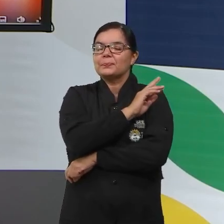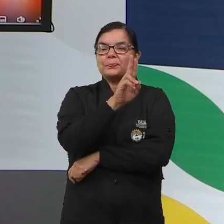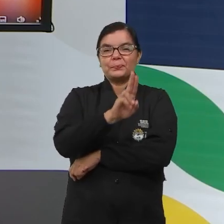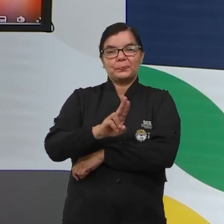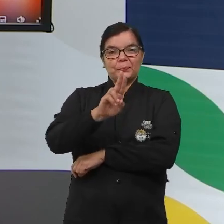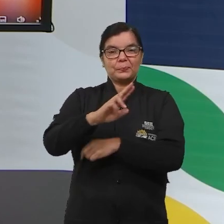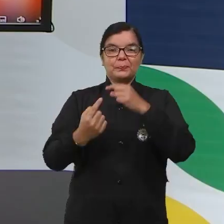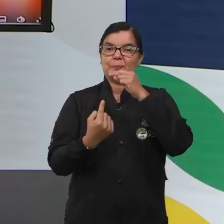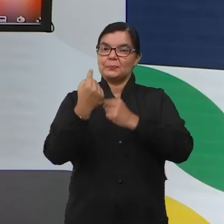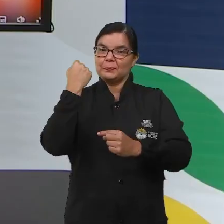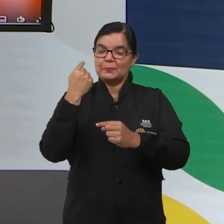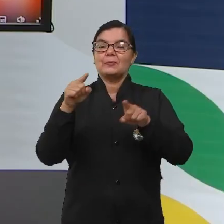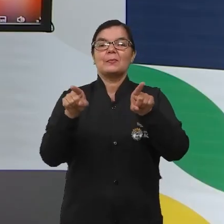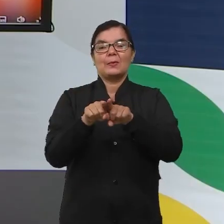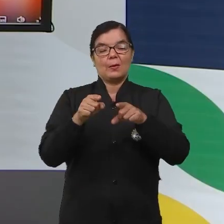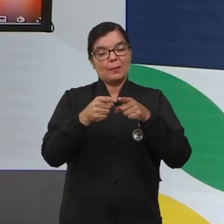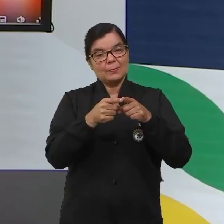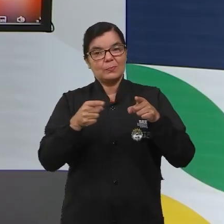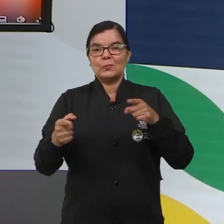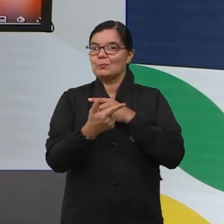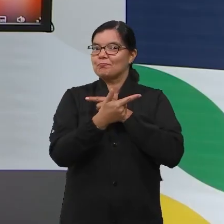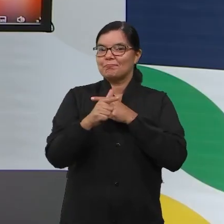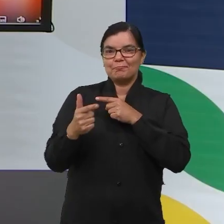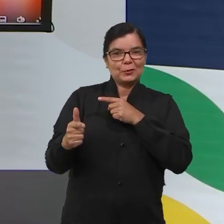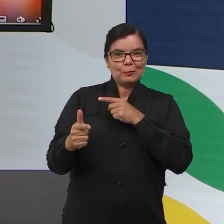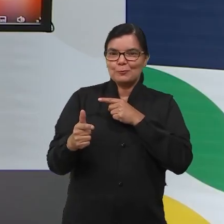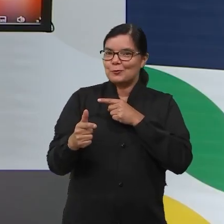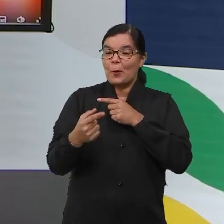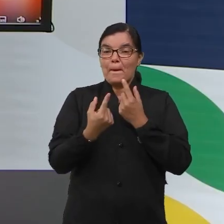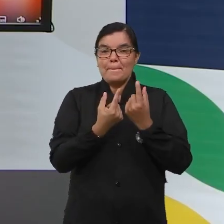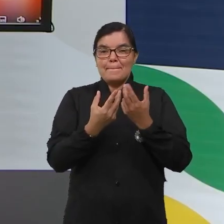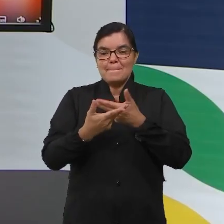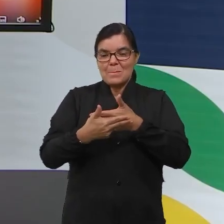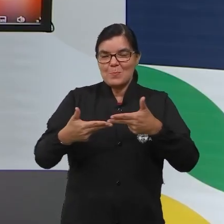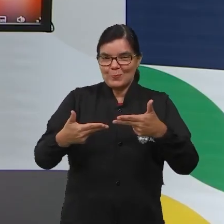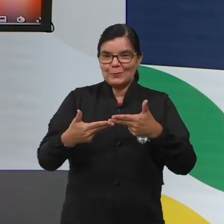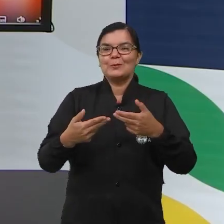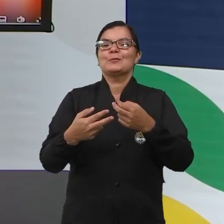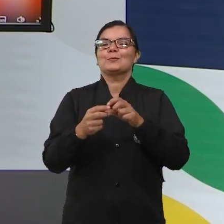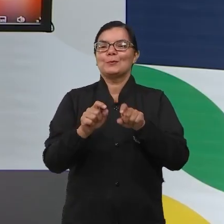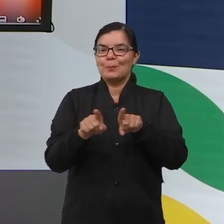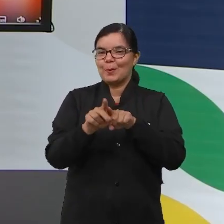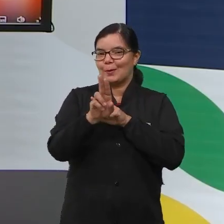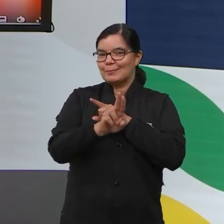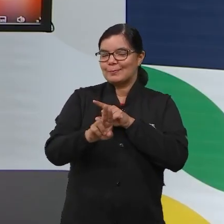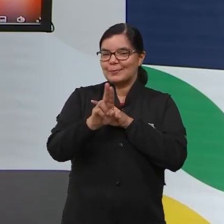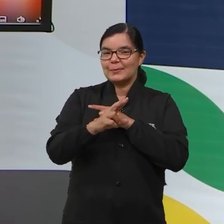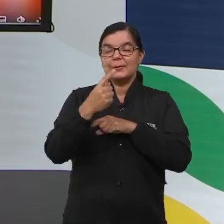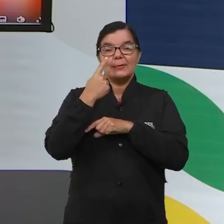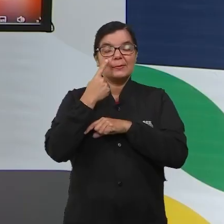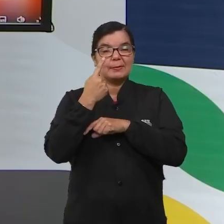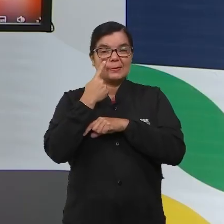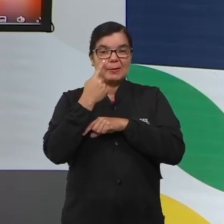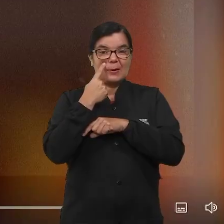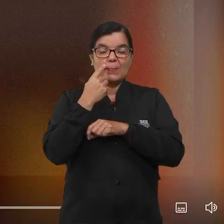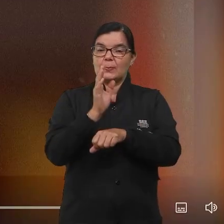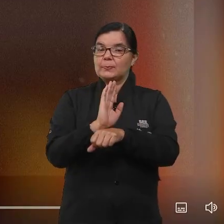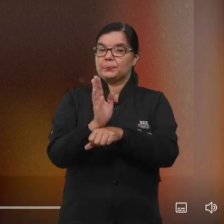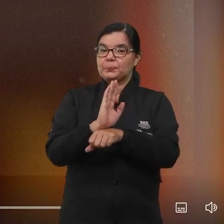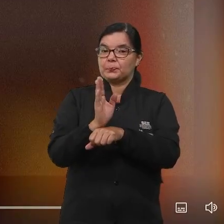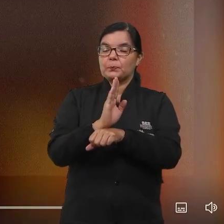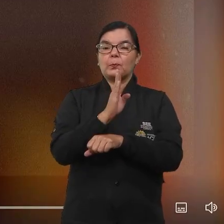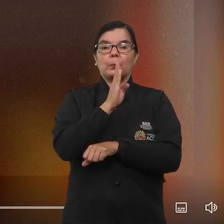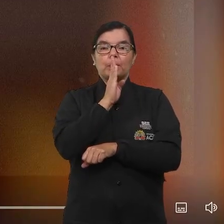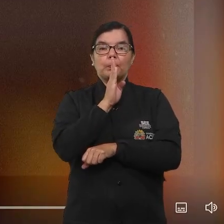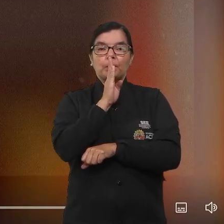nessa época. Aliás, nesse período aí não se tinha tanto recurso quanto tem hoje. Então vamos olhar aí que o cinema